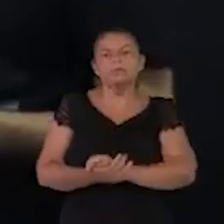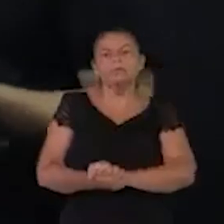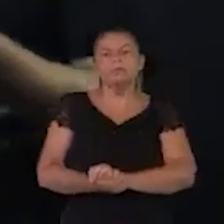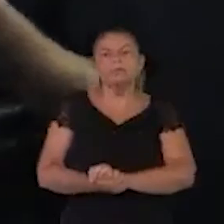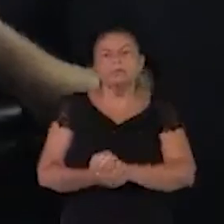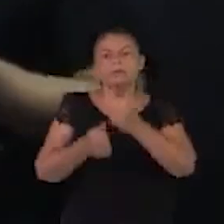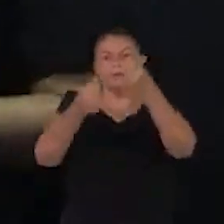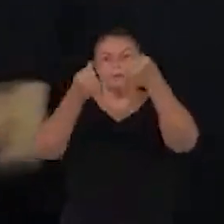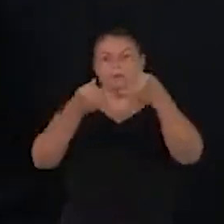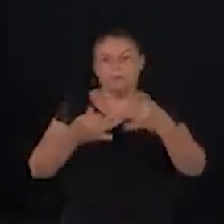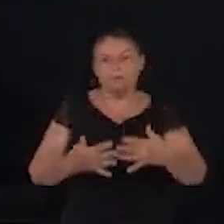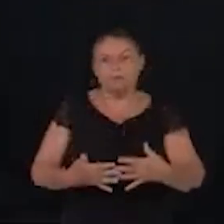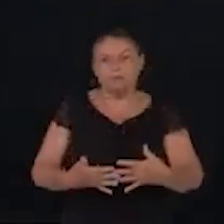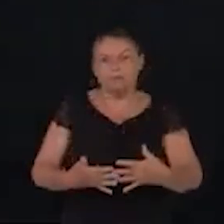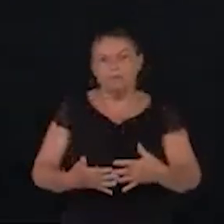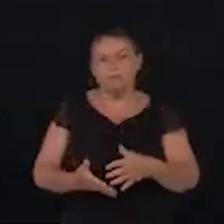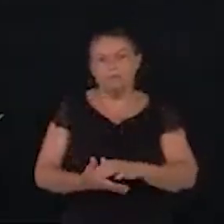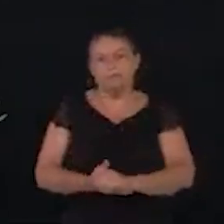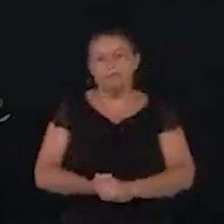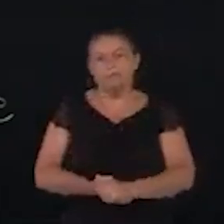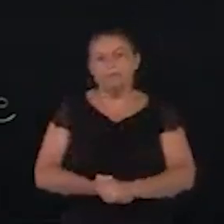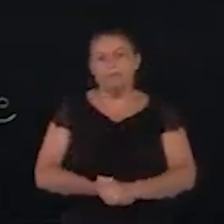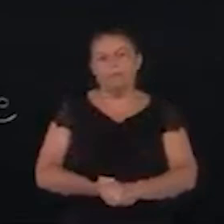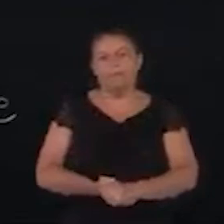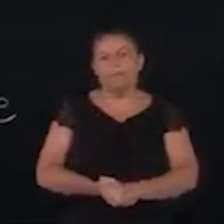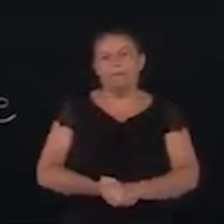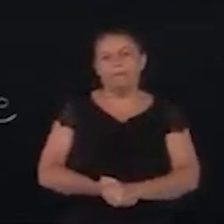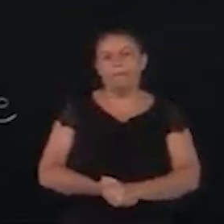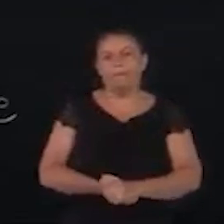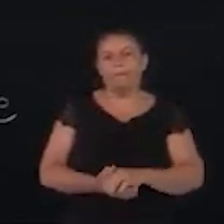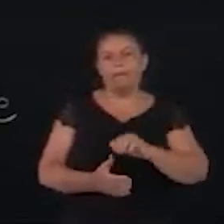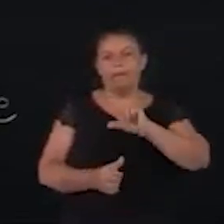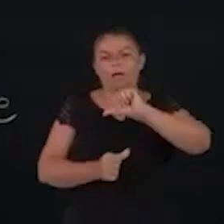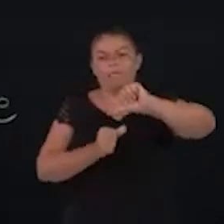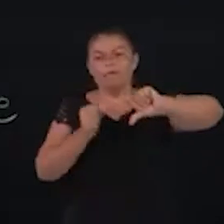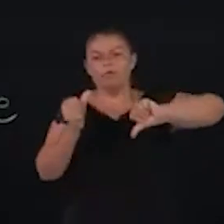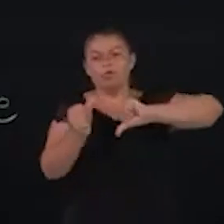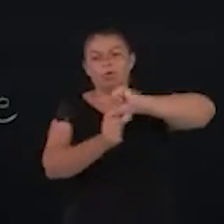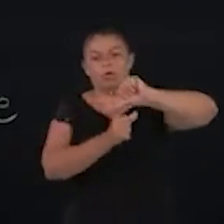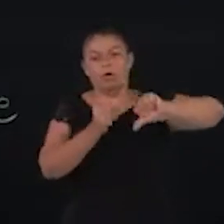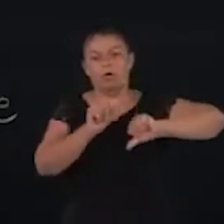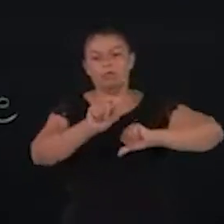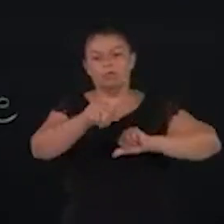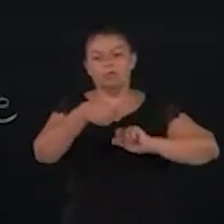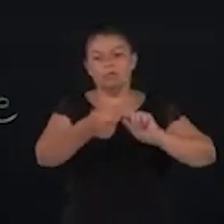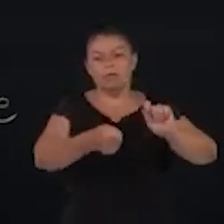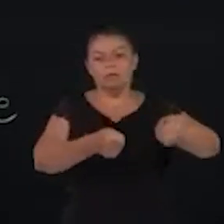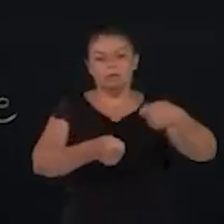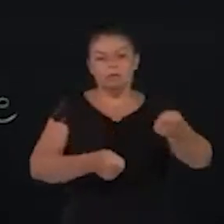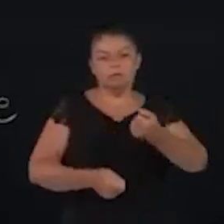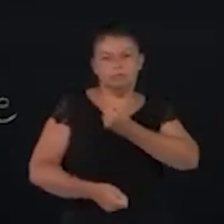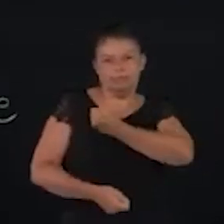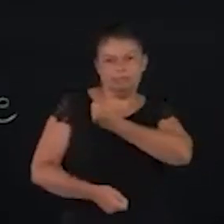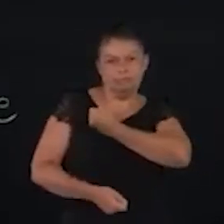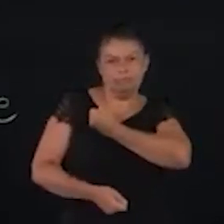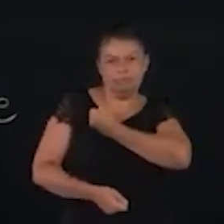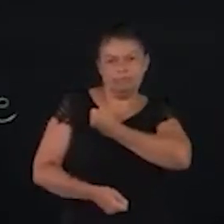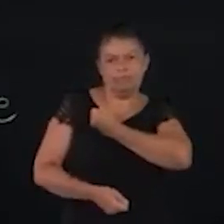essa ideia que eu acabei de te mostrar. Repare aqui comigo. Eu vou trocar os sinais agora desses valores,